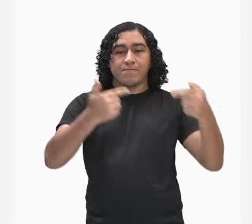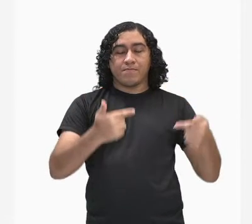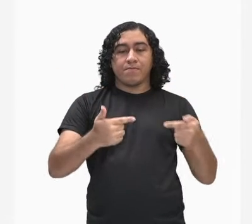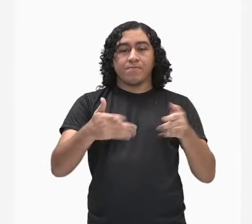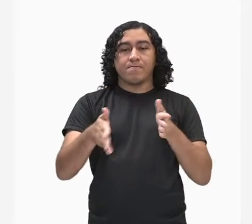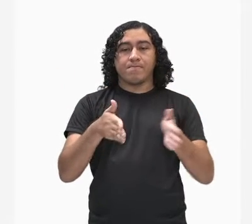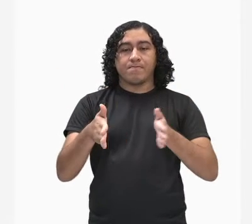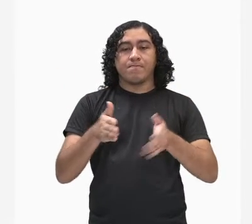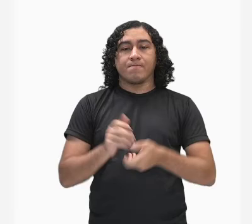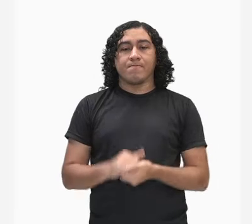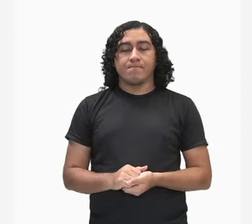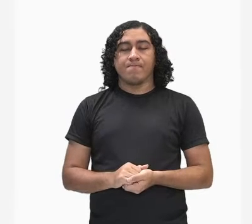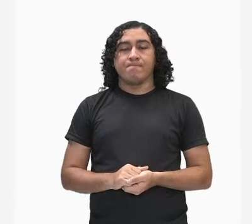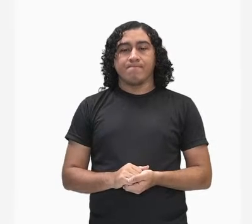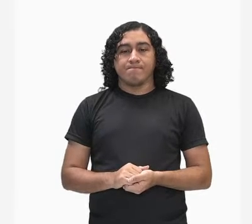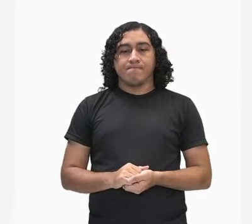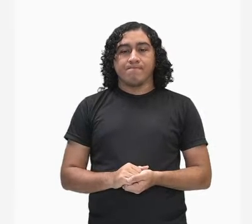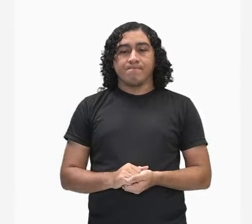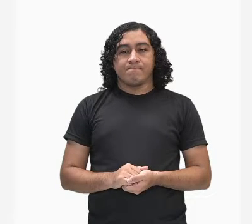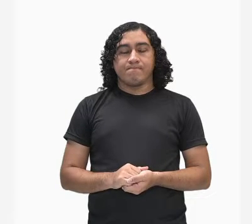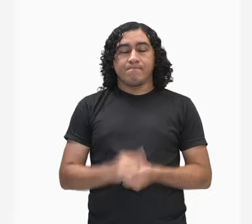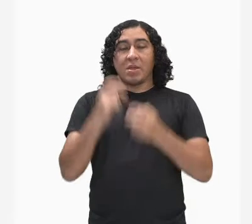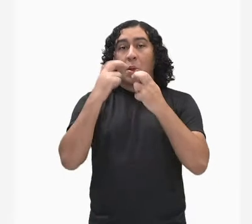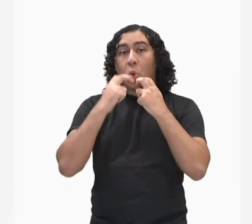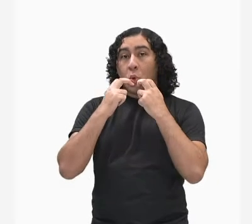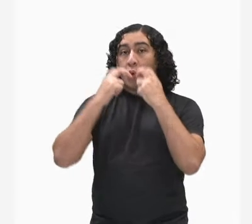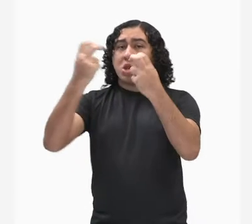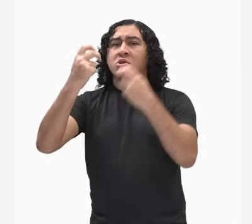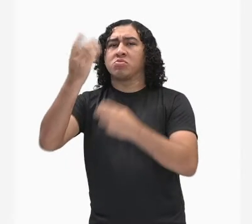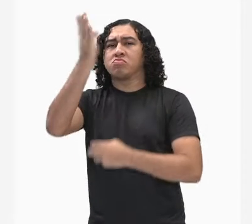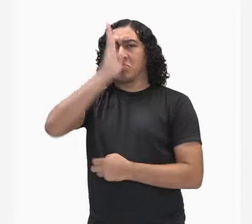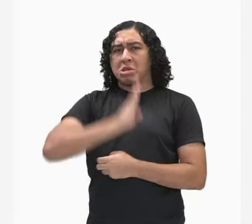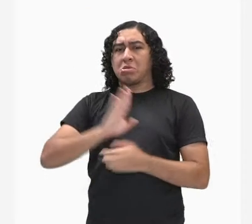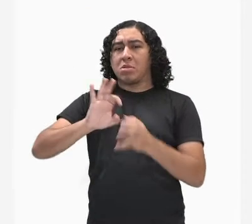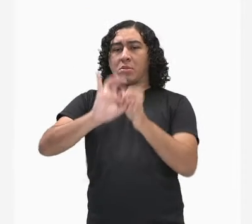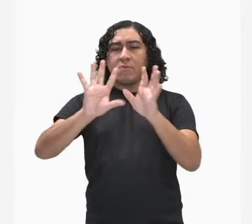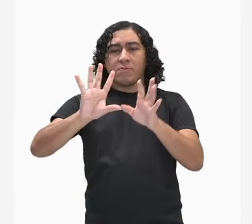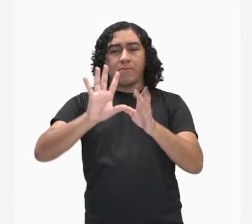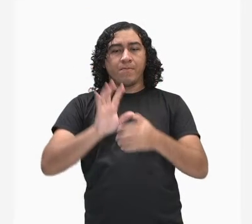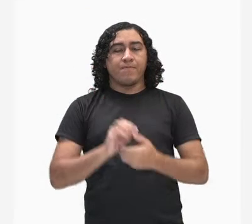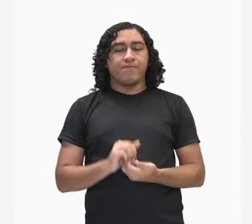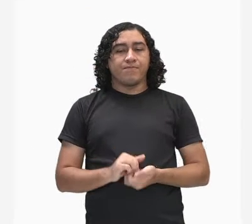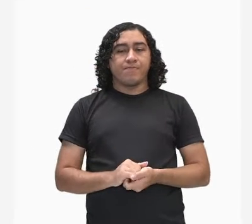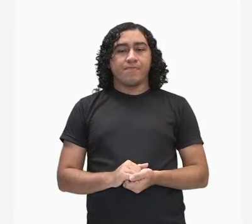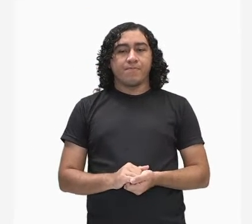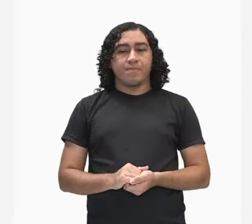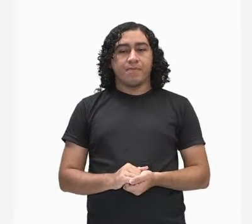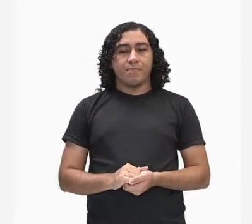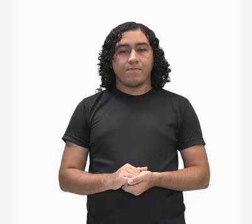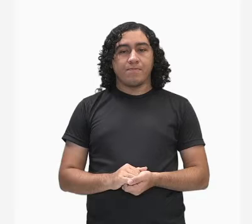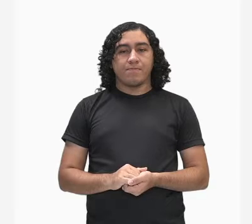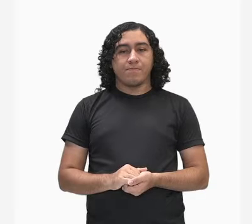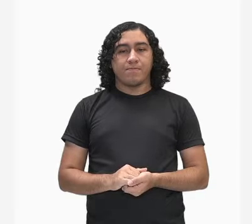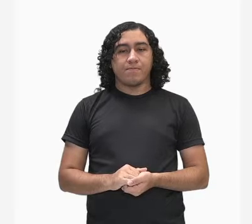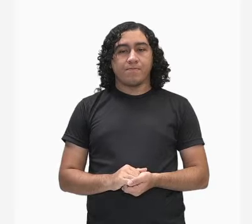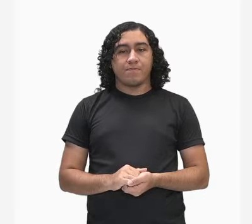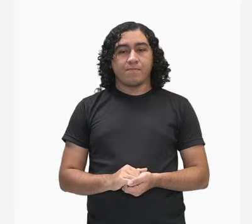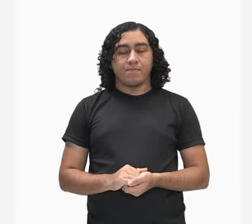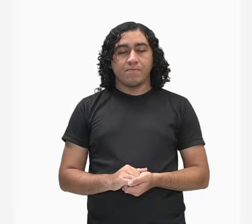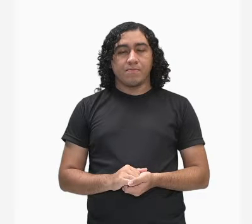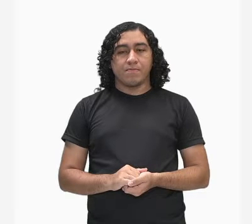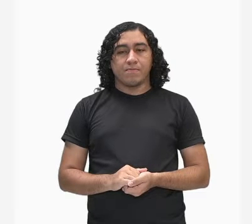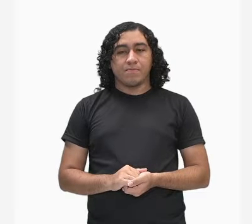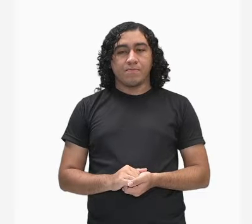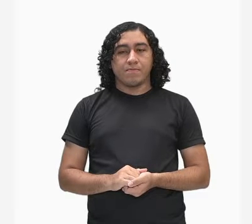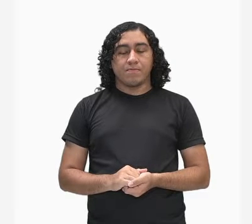essa aula. É o grito aí da independência do Brasil. Então, as lutas pela independência.